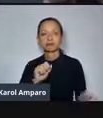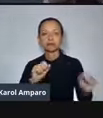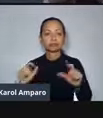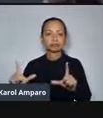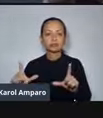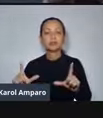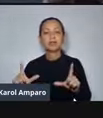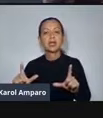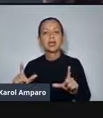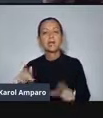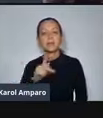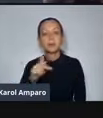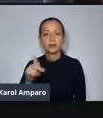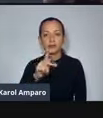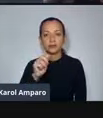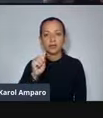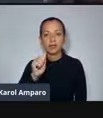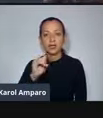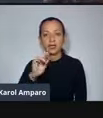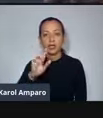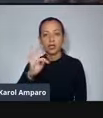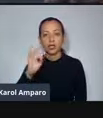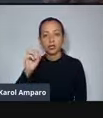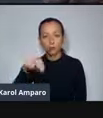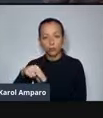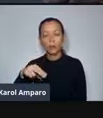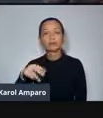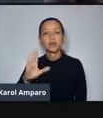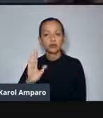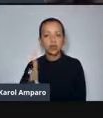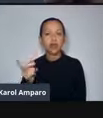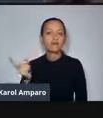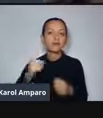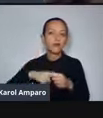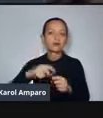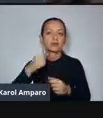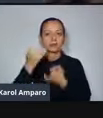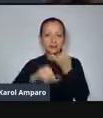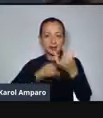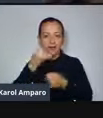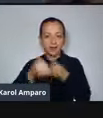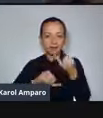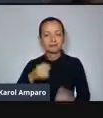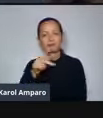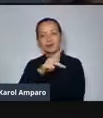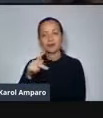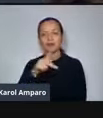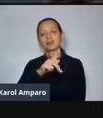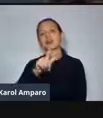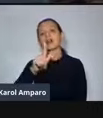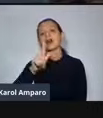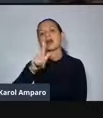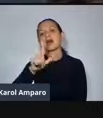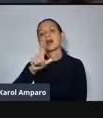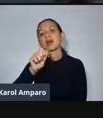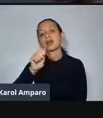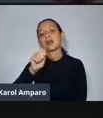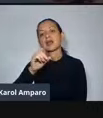do Ayrton. Então, pessoal, restabelecido o sinal, mestre Gladson vai continuar conosco